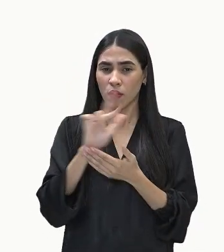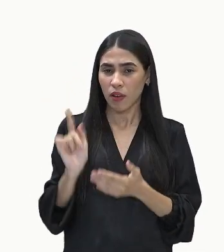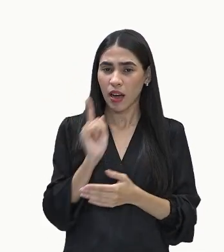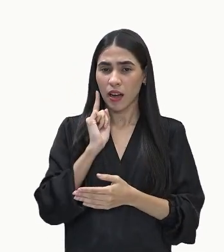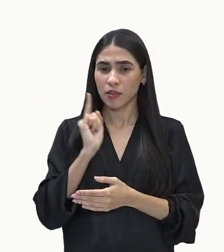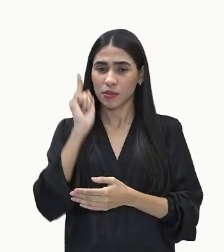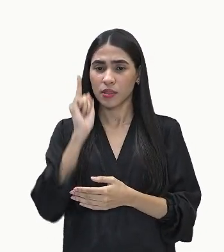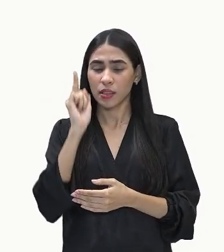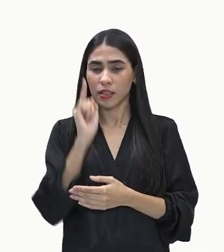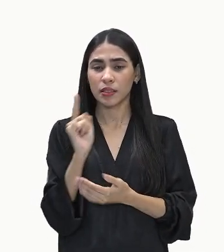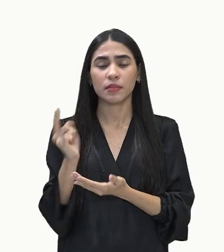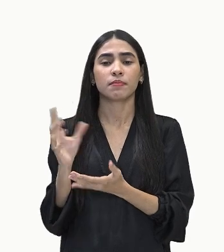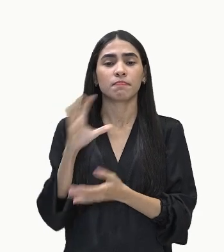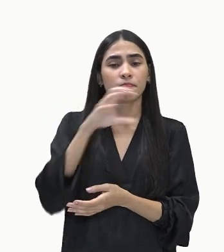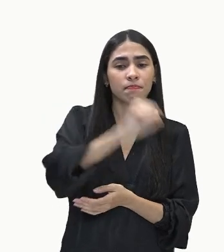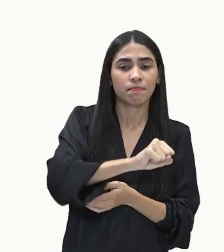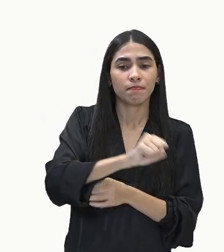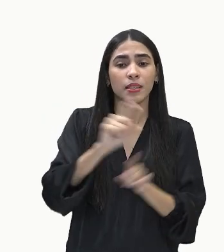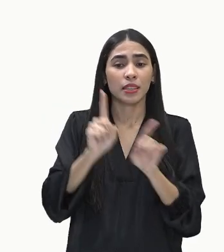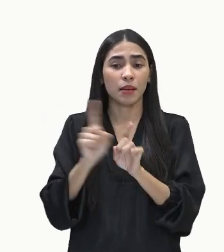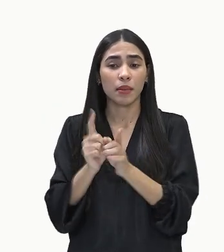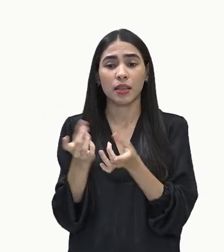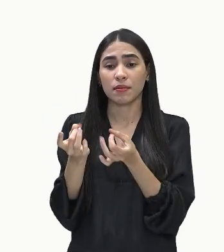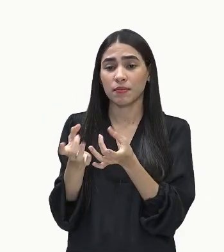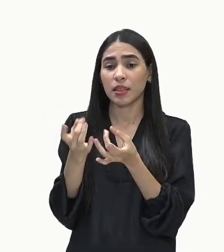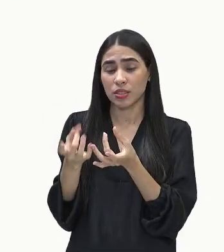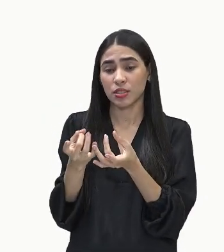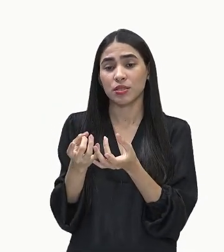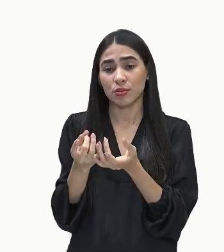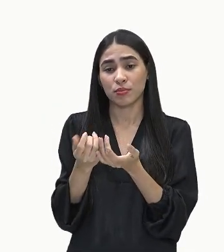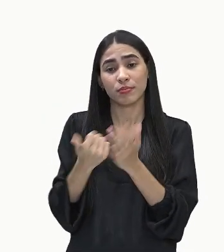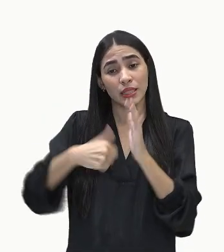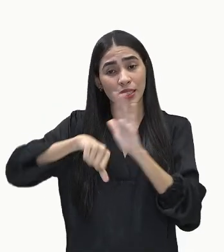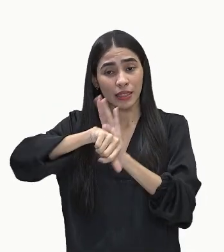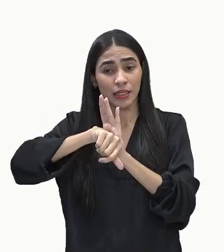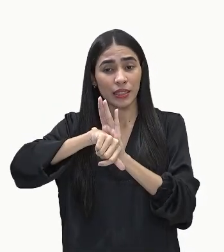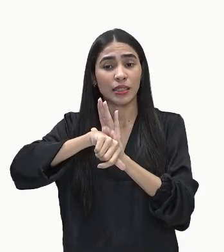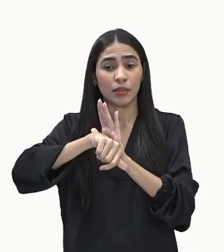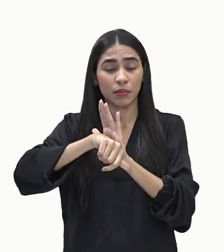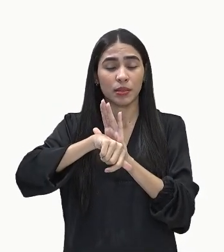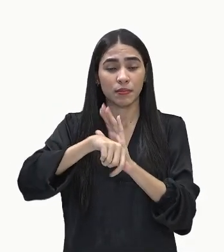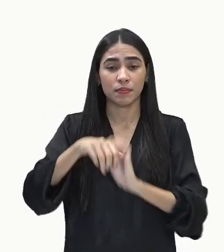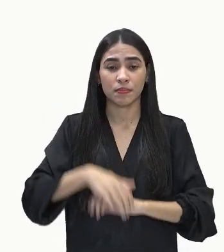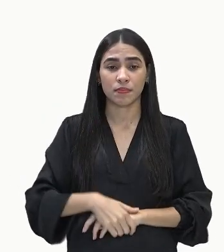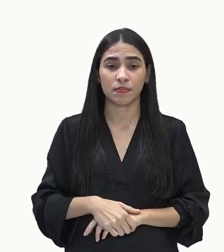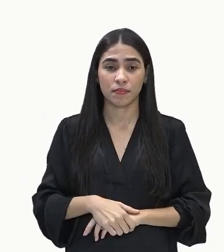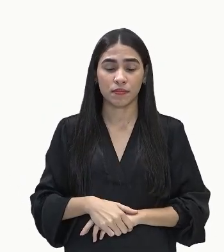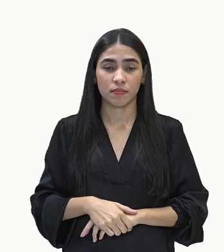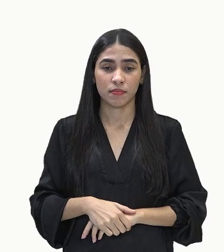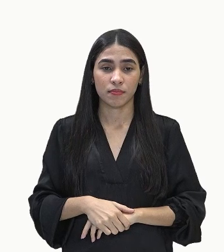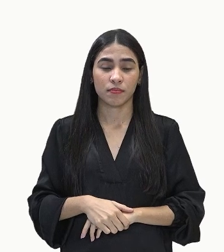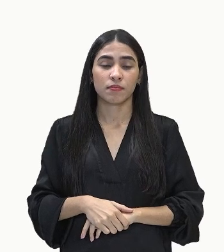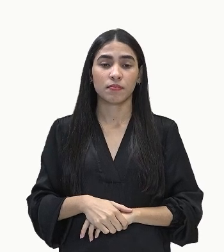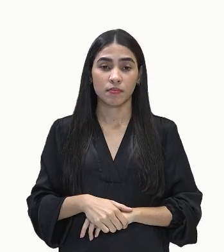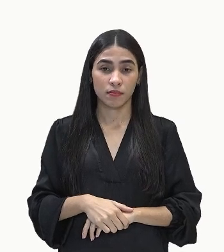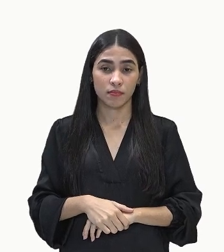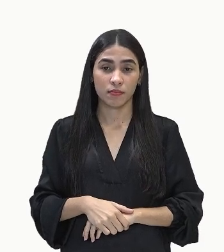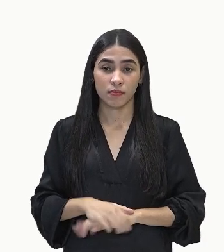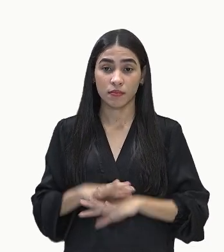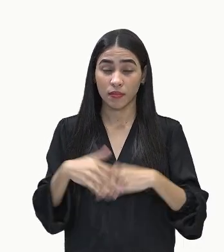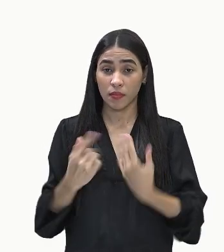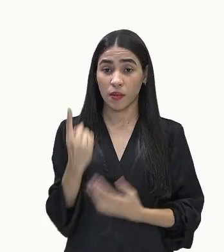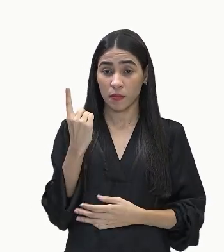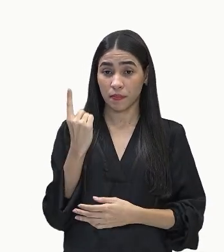e comercializados, infelizmente, clandestinamente, em feiras e mercados. Então,